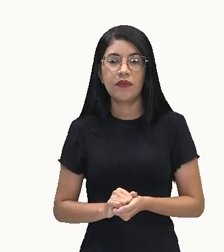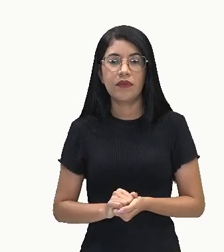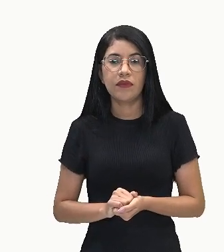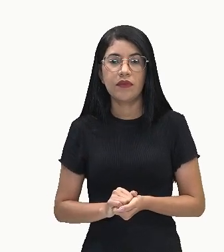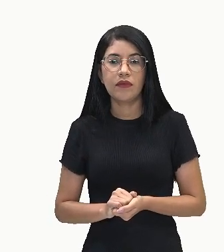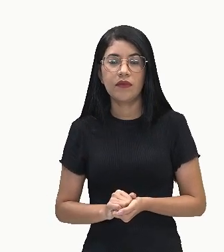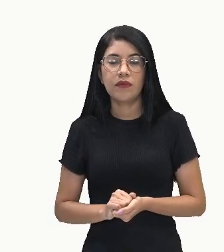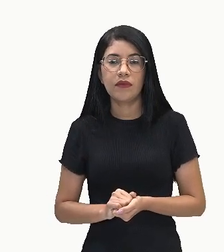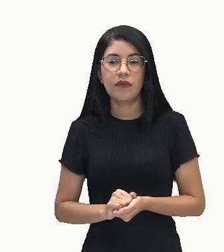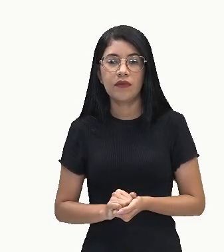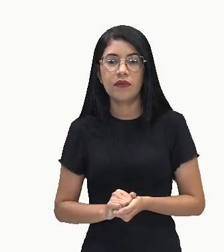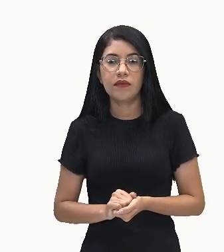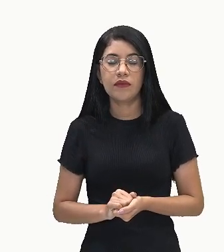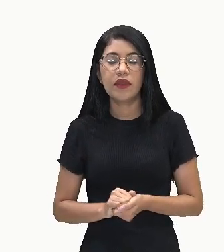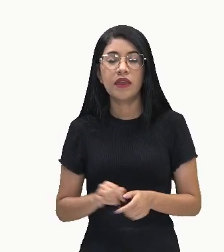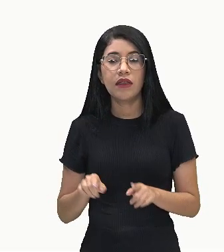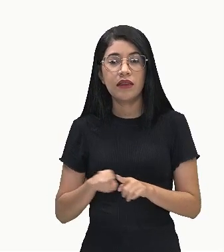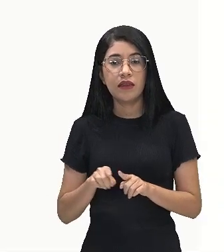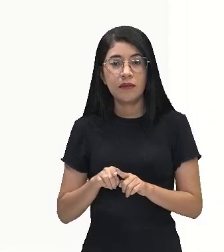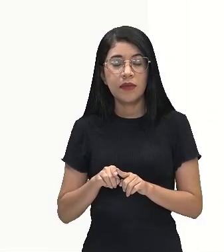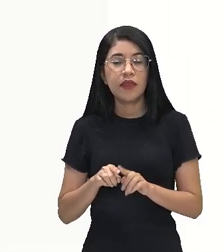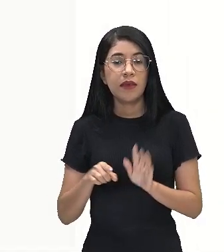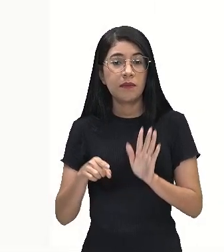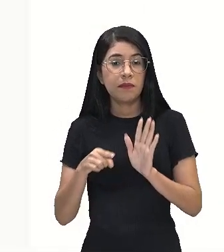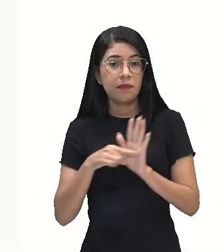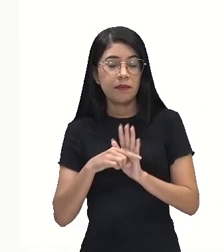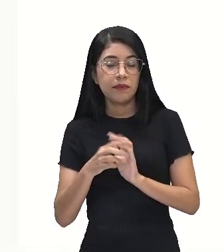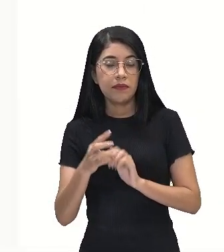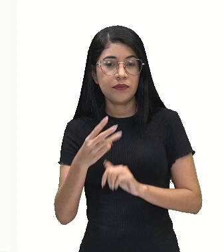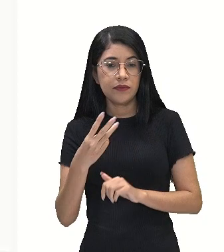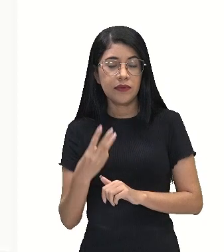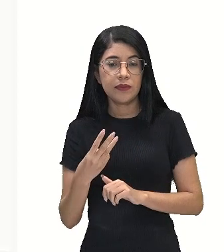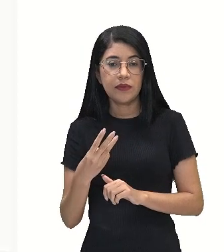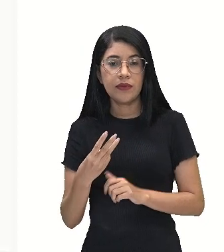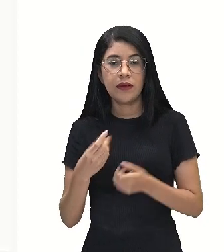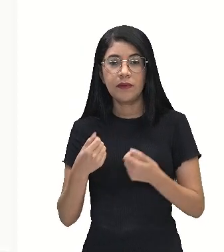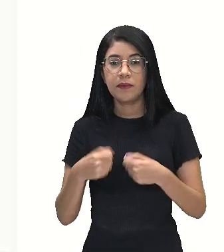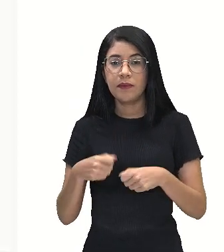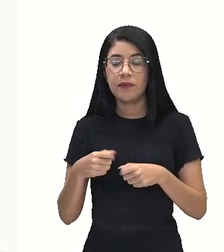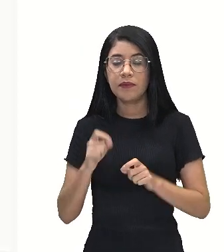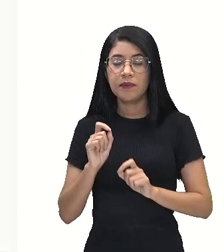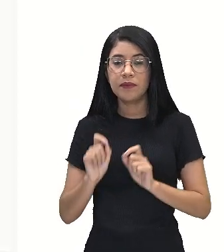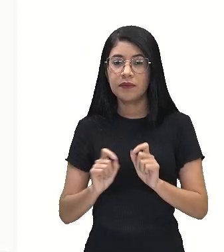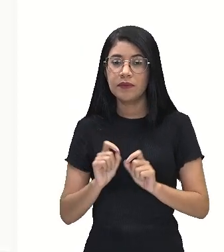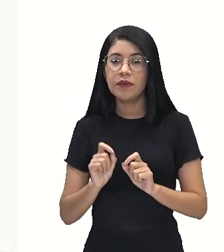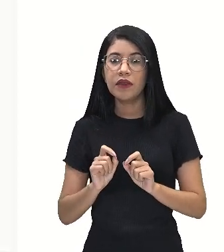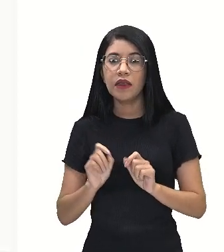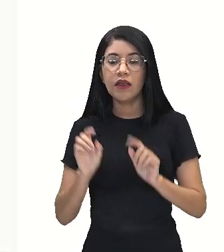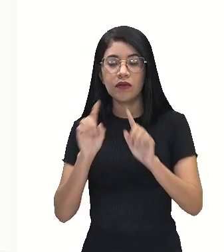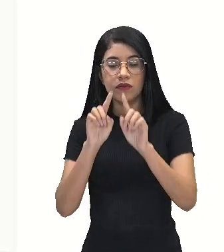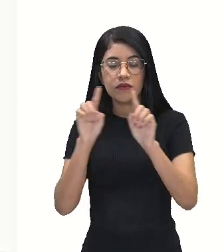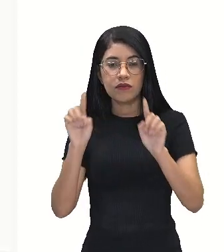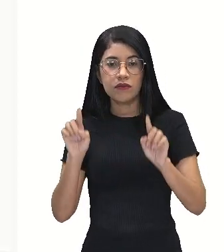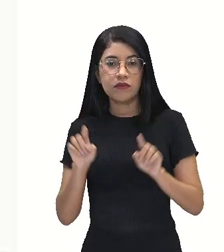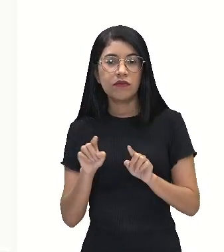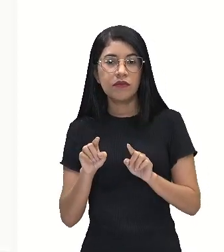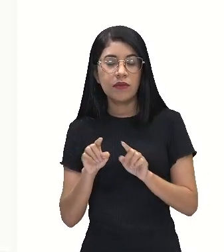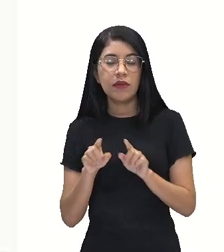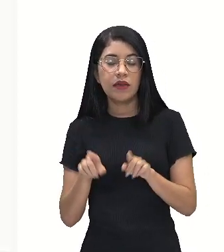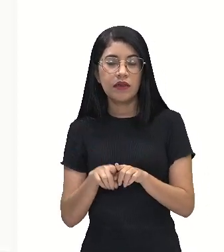3. Como ele vale menos 3, nós precisamos colocá-lo